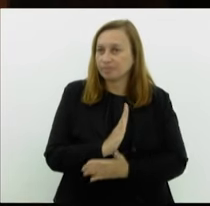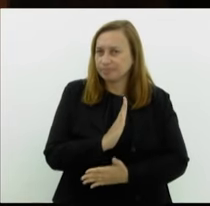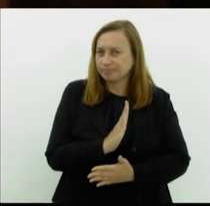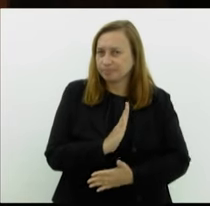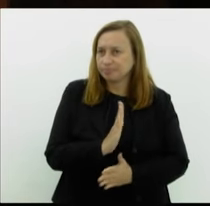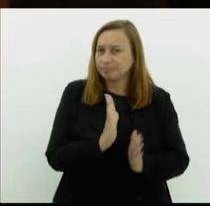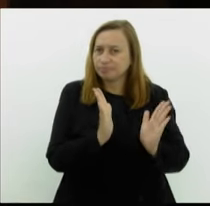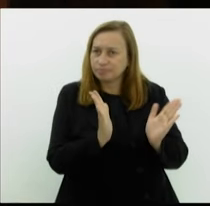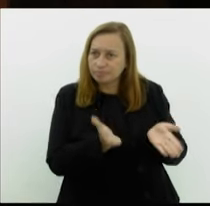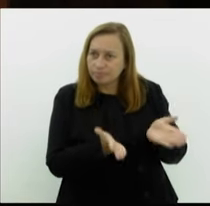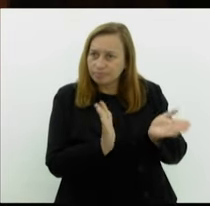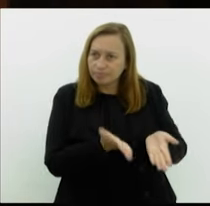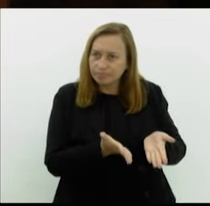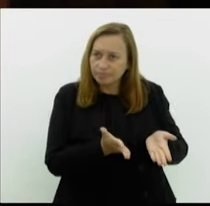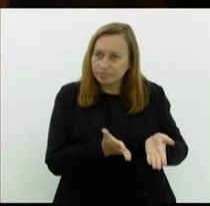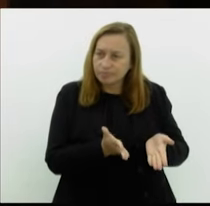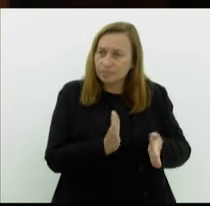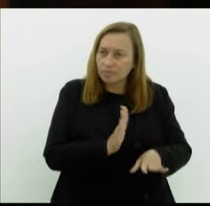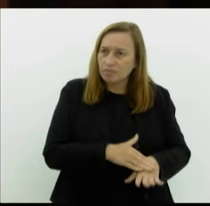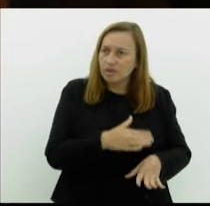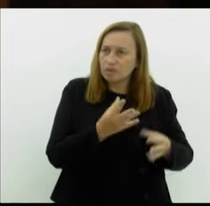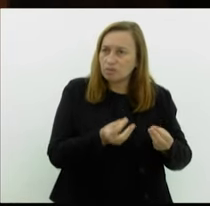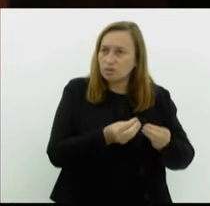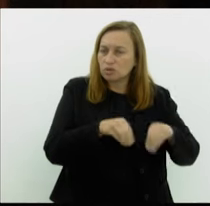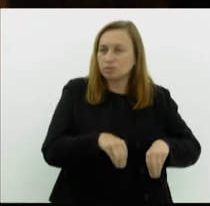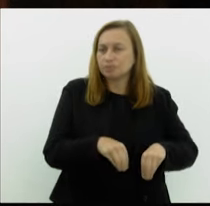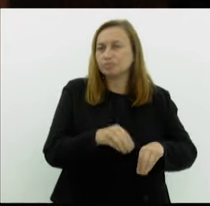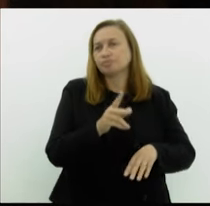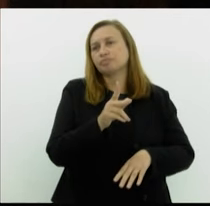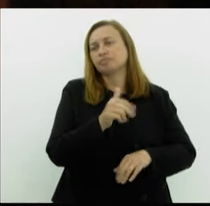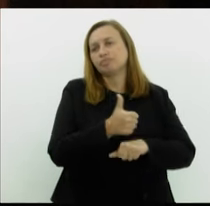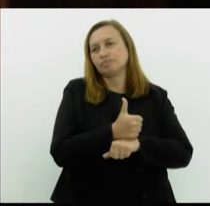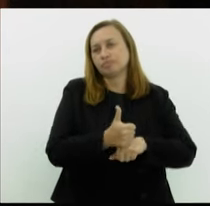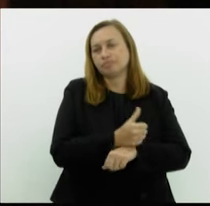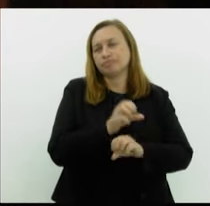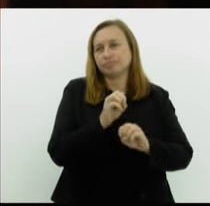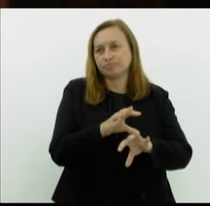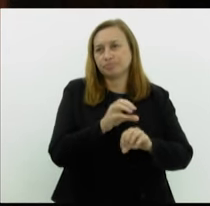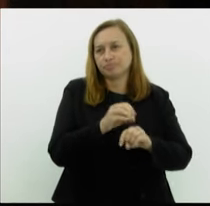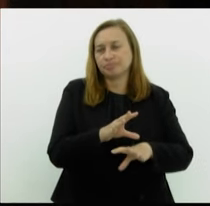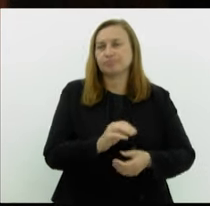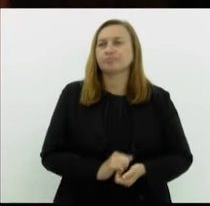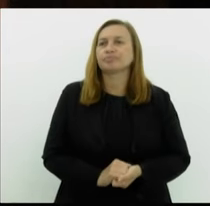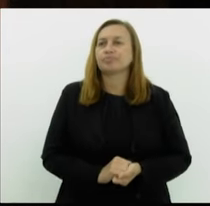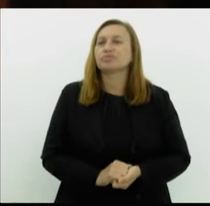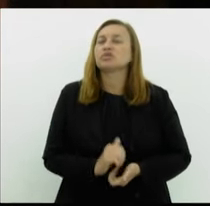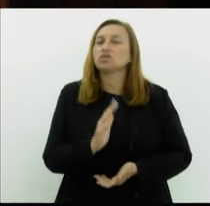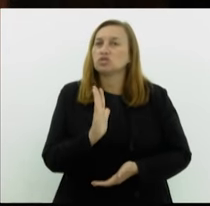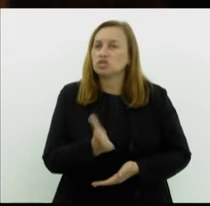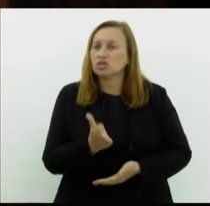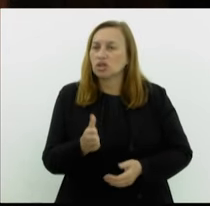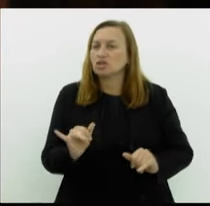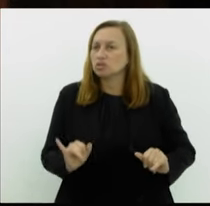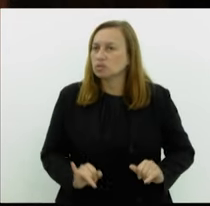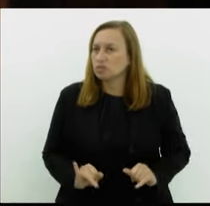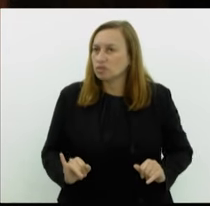está, se torna mais um ataque aos profissionais de educação e à educação pública do Rio de Janeiro. Já tivemos e já sofremos